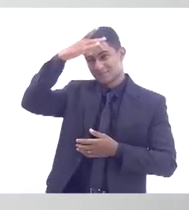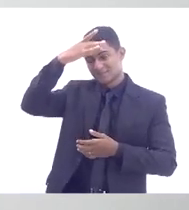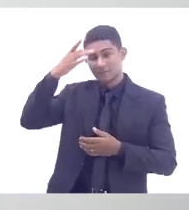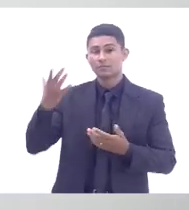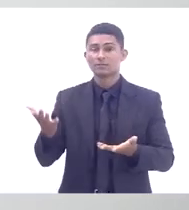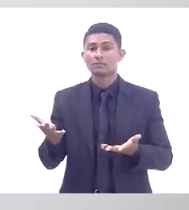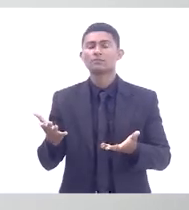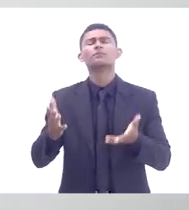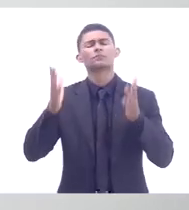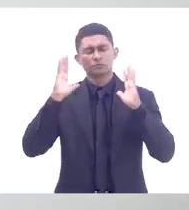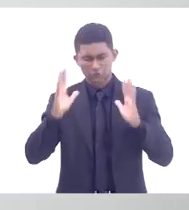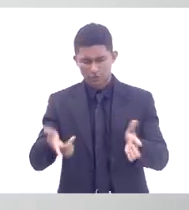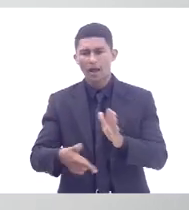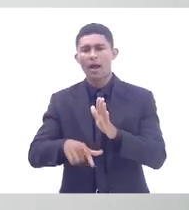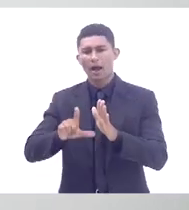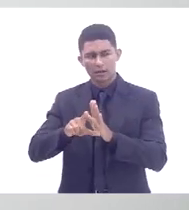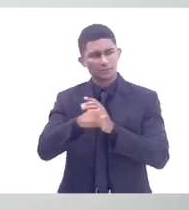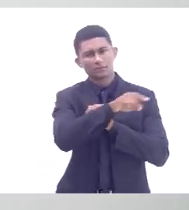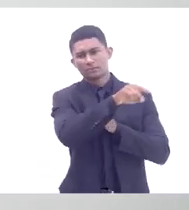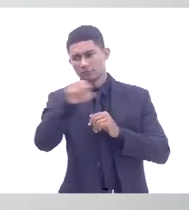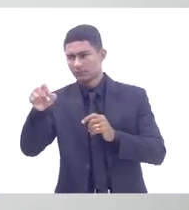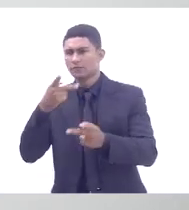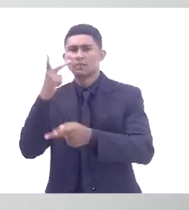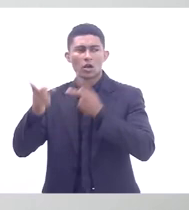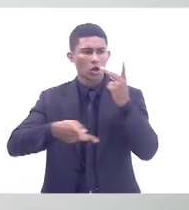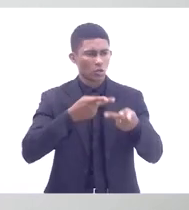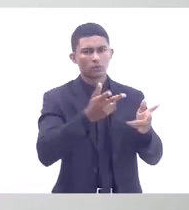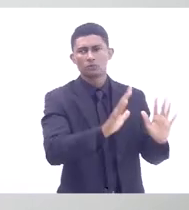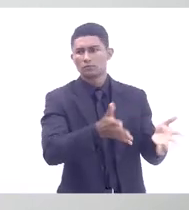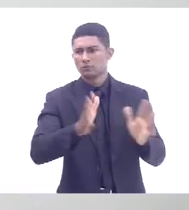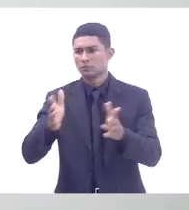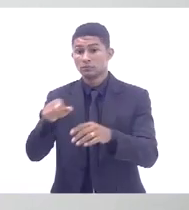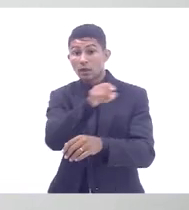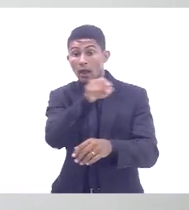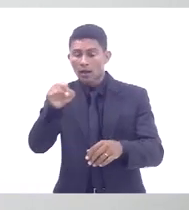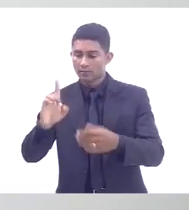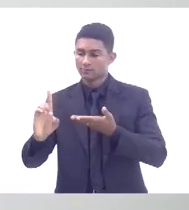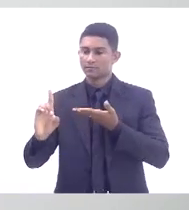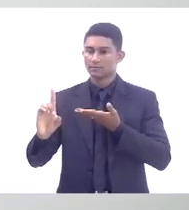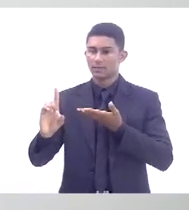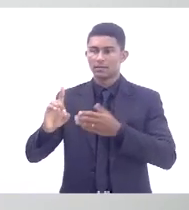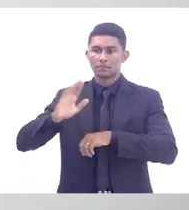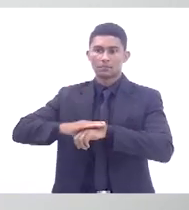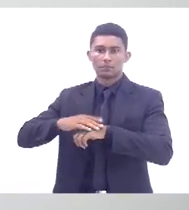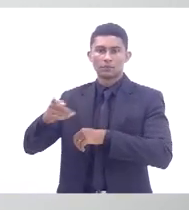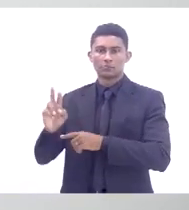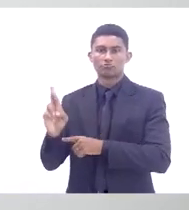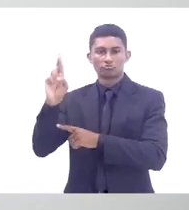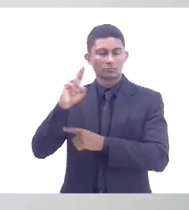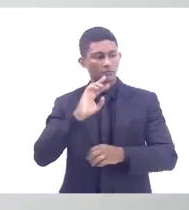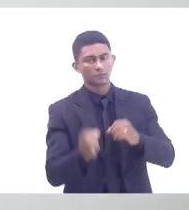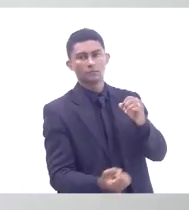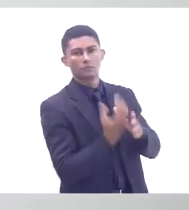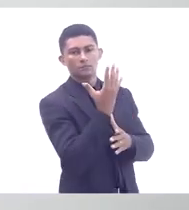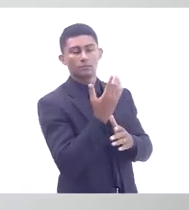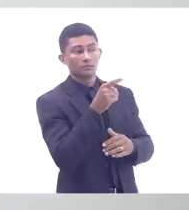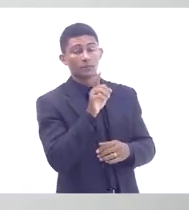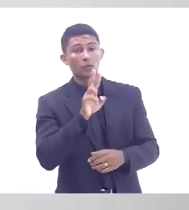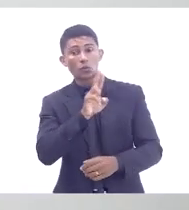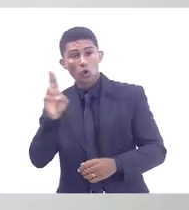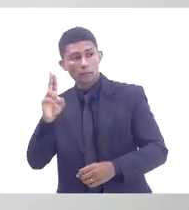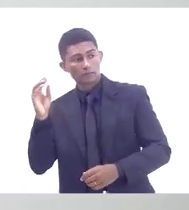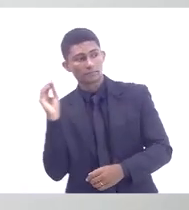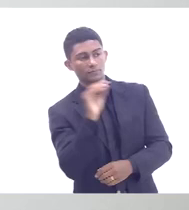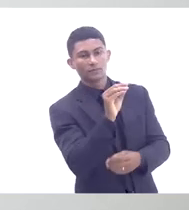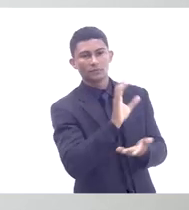aqui porque aí me precedeu na fala né idealizador da estão Universidade que também leva seu nome que o Universidade Estadual